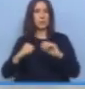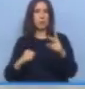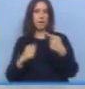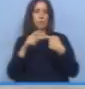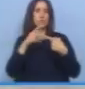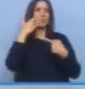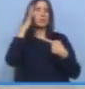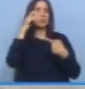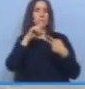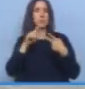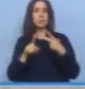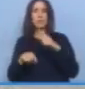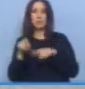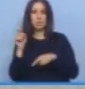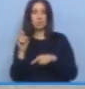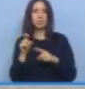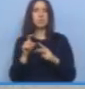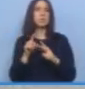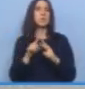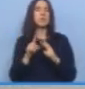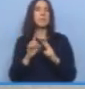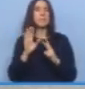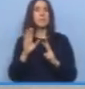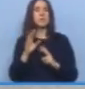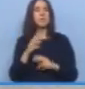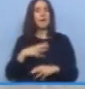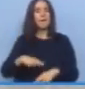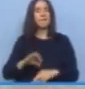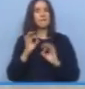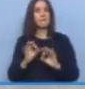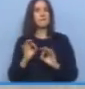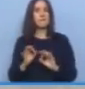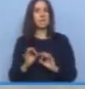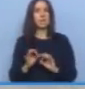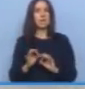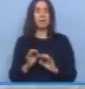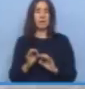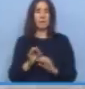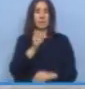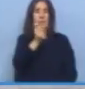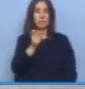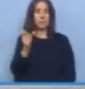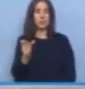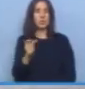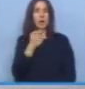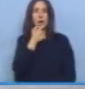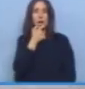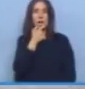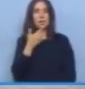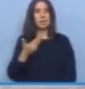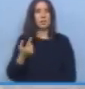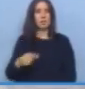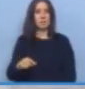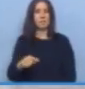sobre migrações e outro sobre refugiados, mas a base do que se quer é que as pessoas tenham o direito,